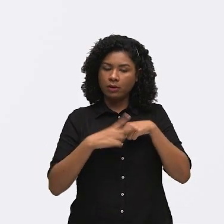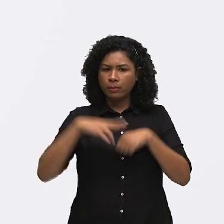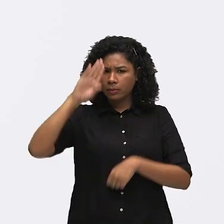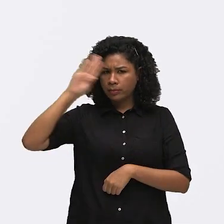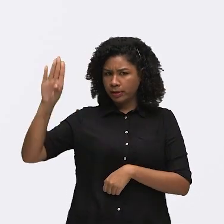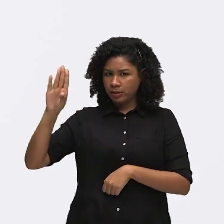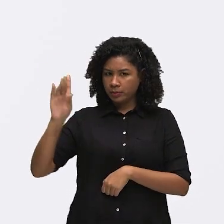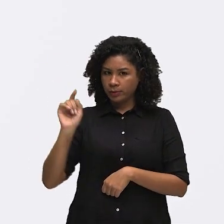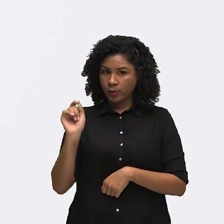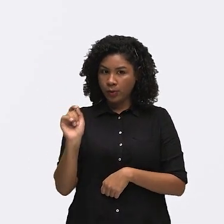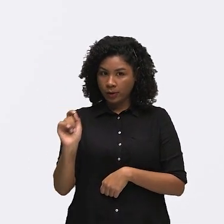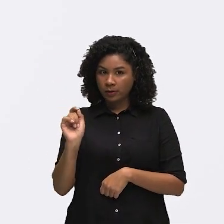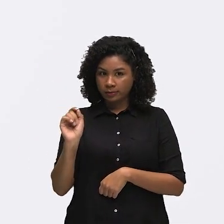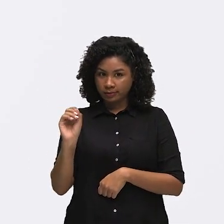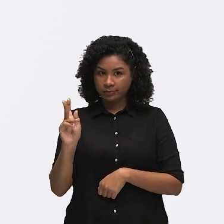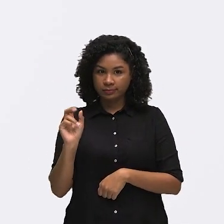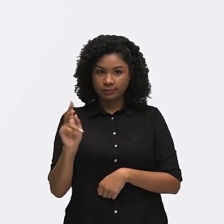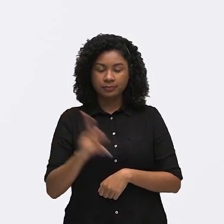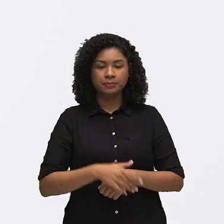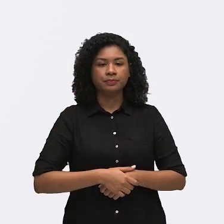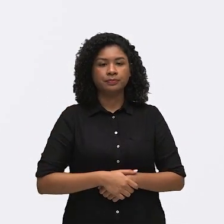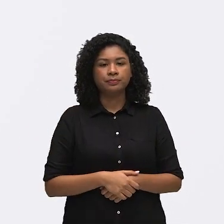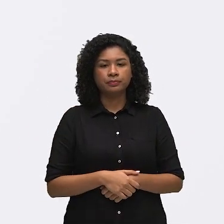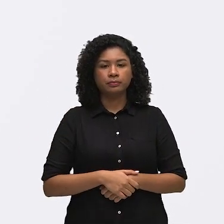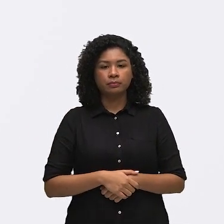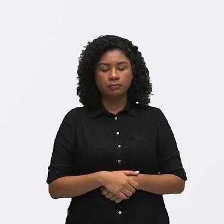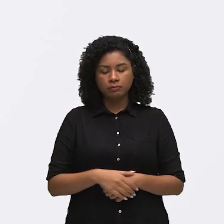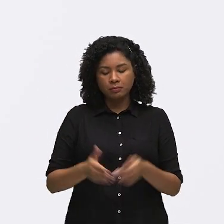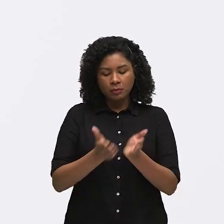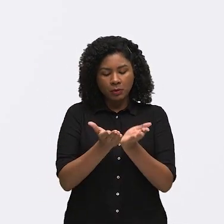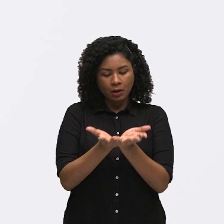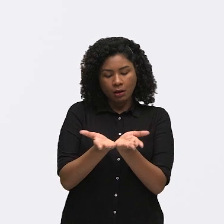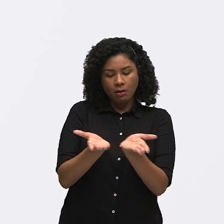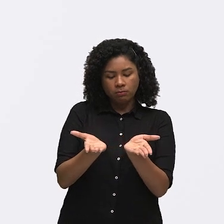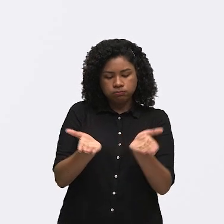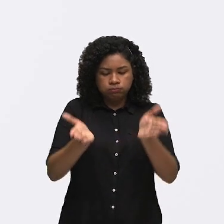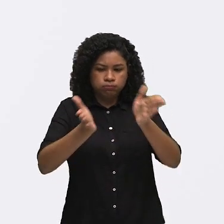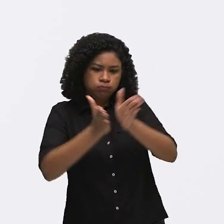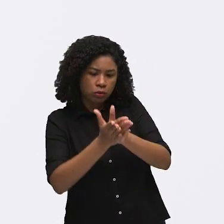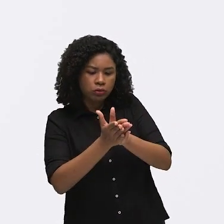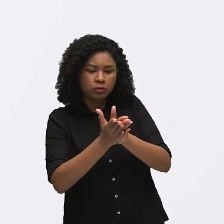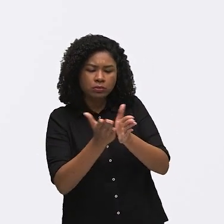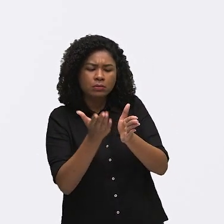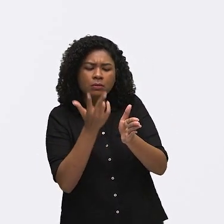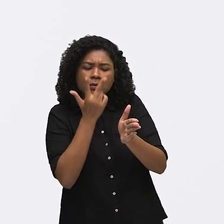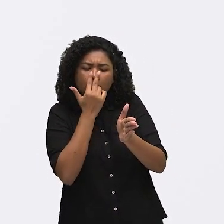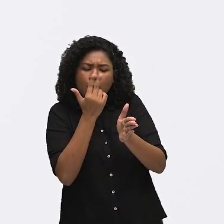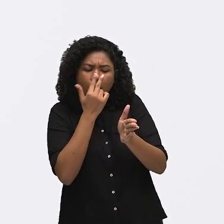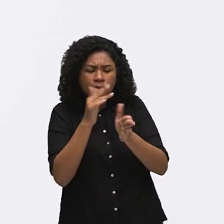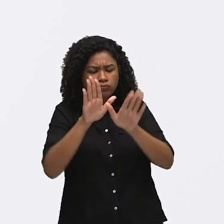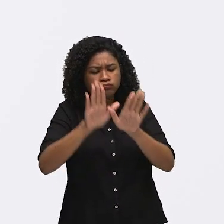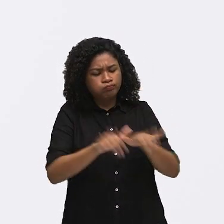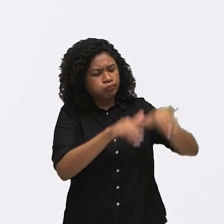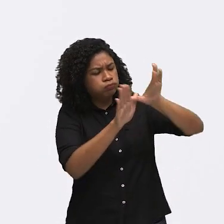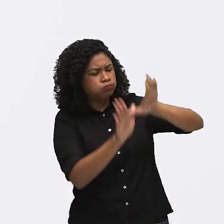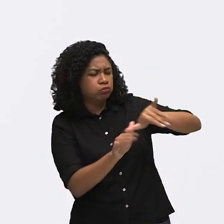livro, eles alçam o voo como de um alçapão. Para isso ser passado, teria que